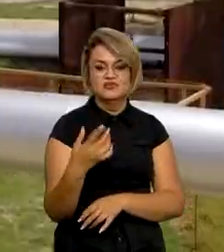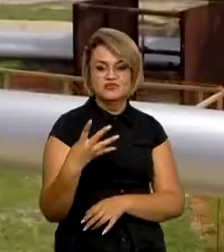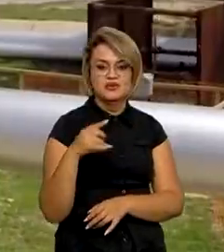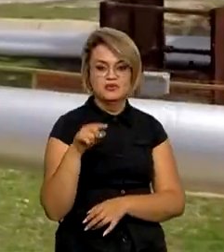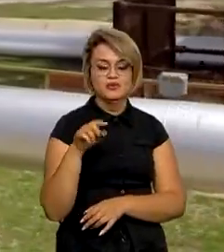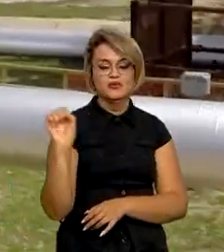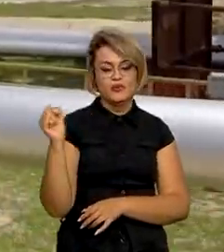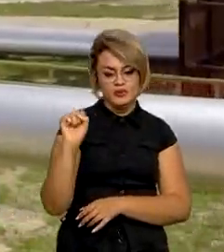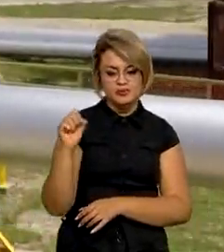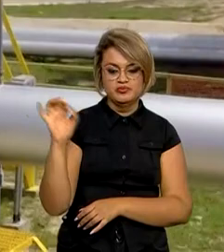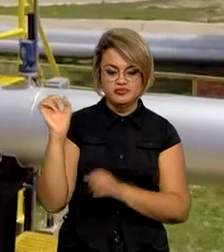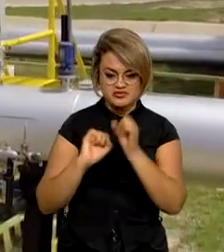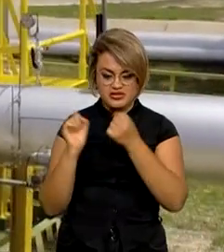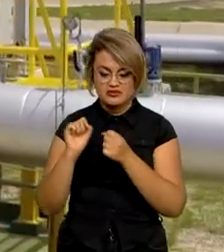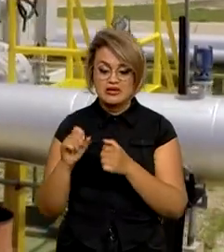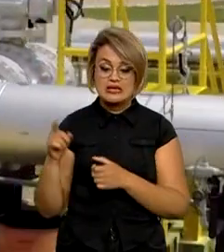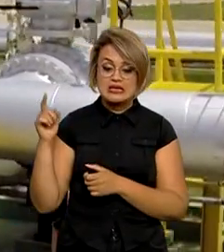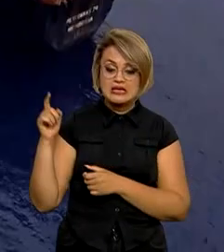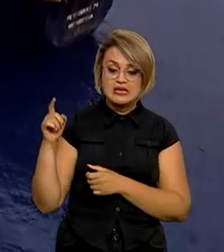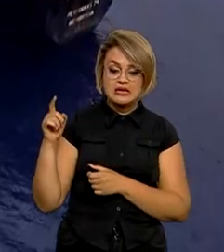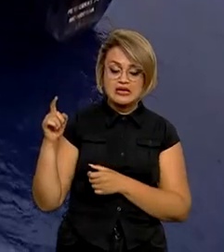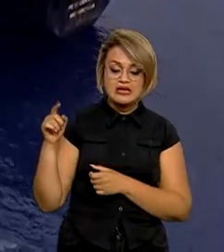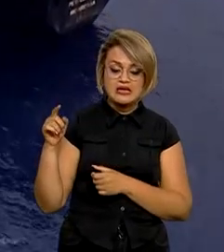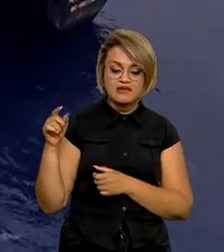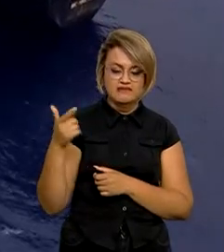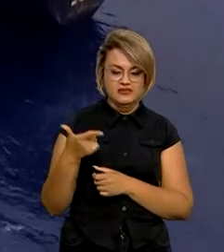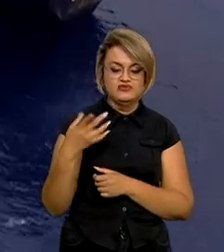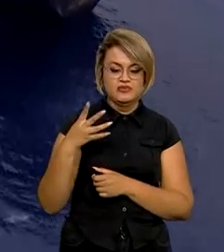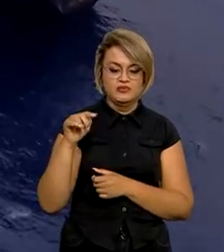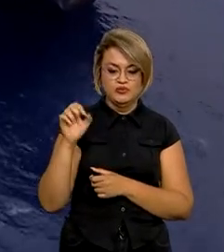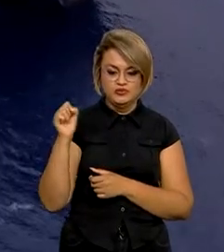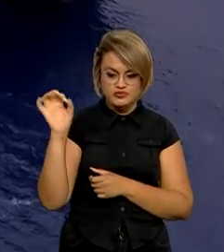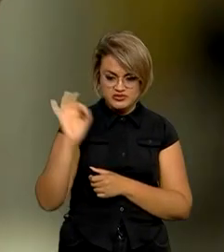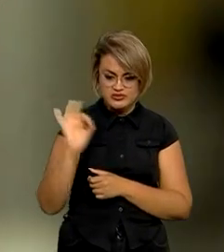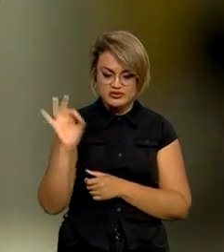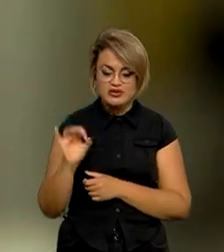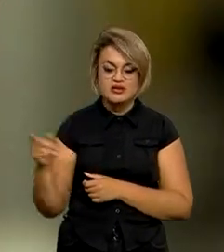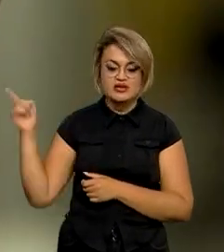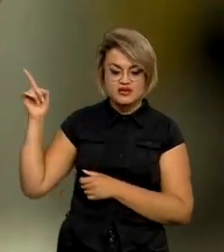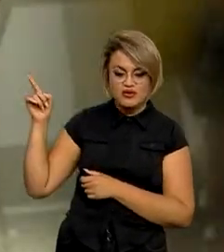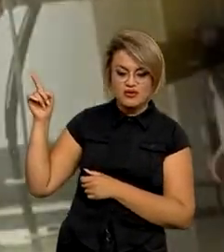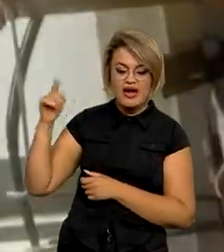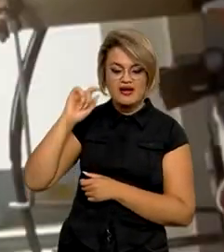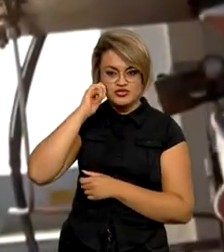24,8% e a indústria extrativa, como o petróleo, por exemplo,